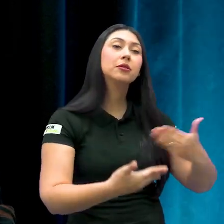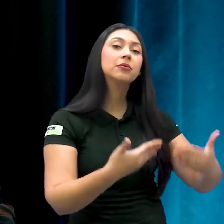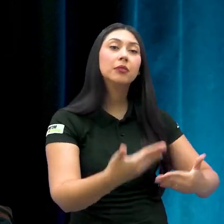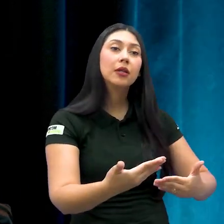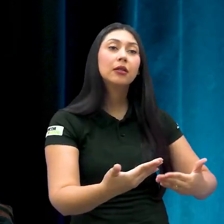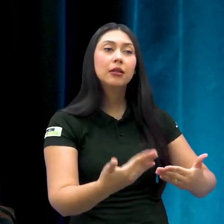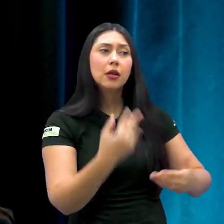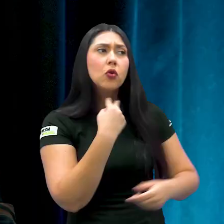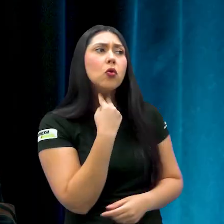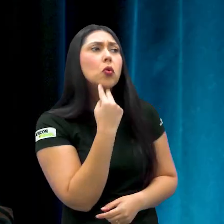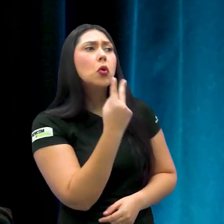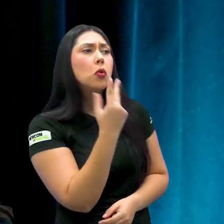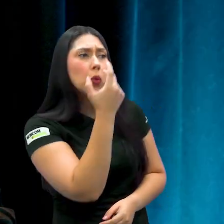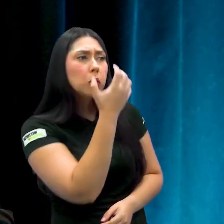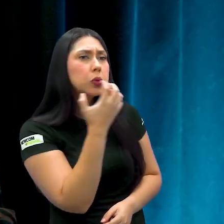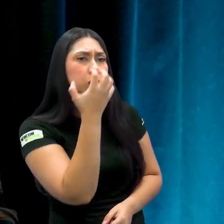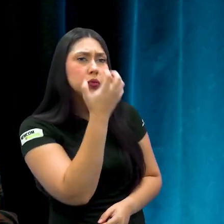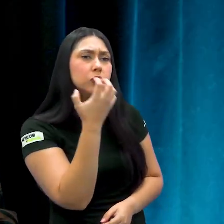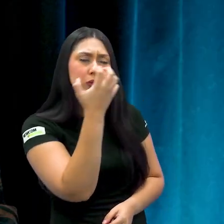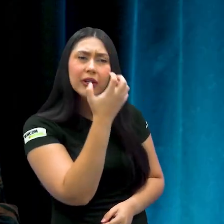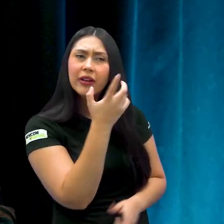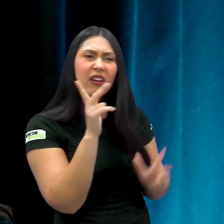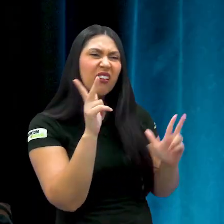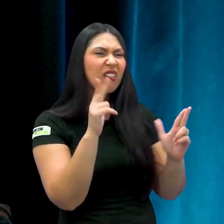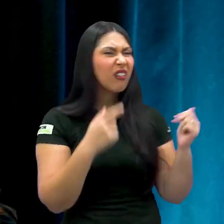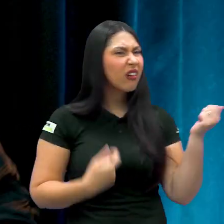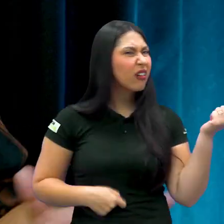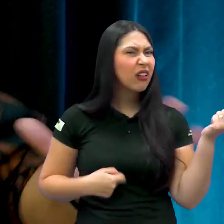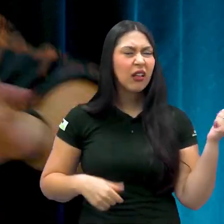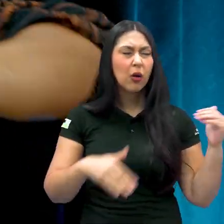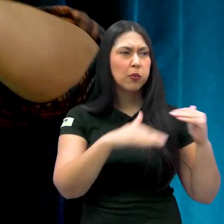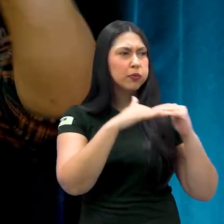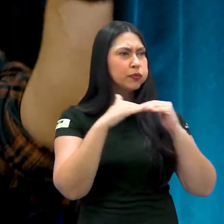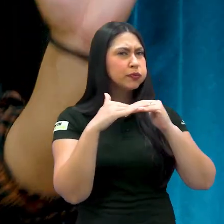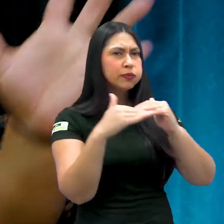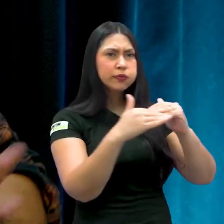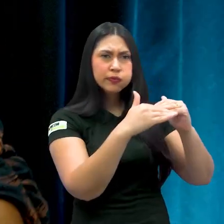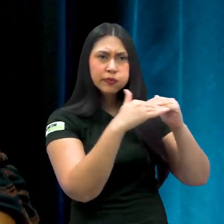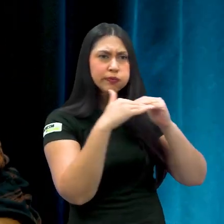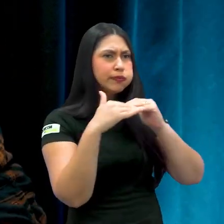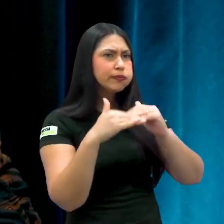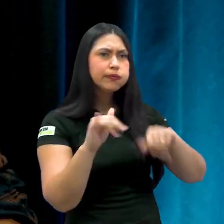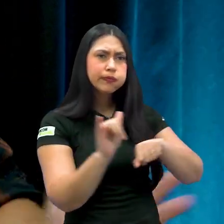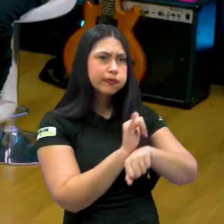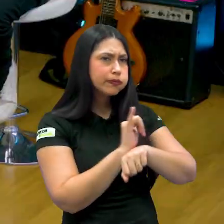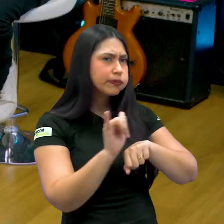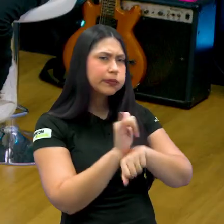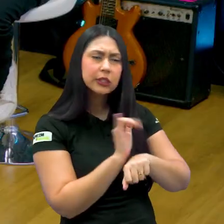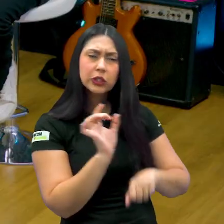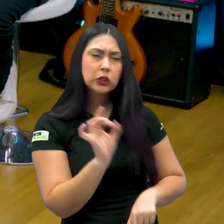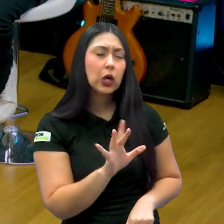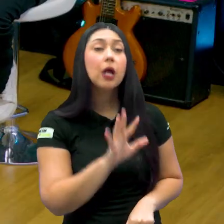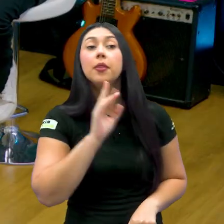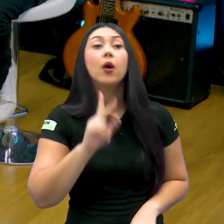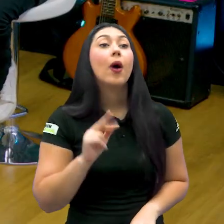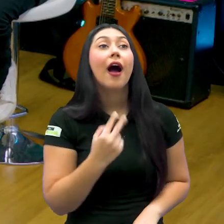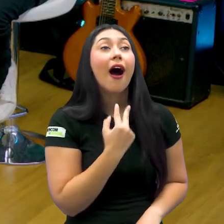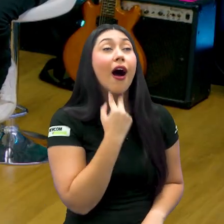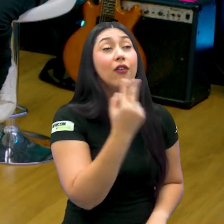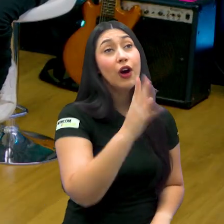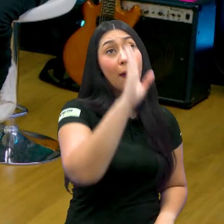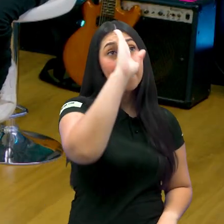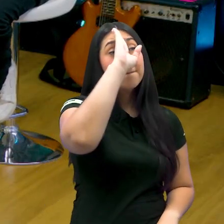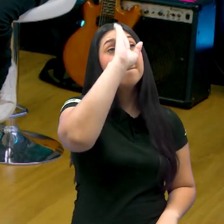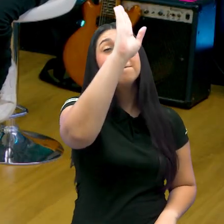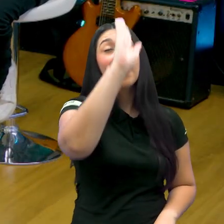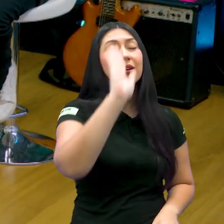tempo, a voz também, eu sempre vi como um instrumento, assim, numa música, no geral. Mais um instrumento, né? Como um instrumento também, não